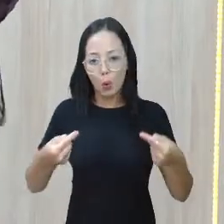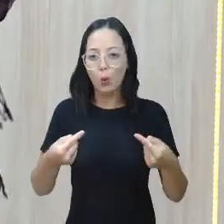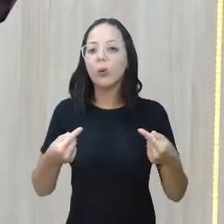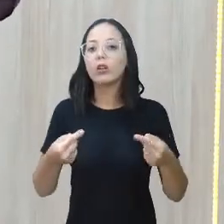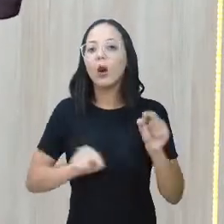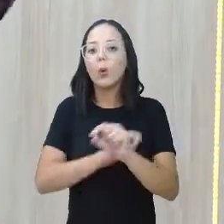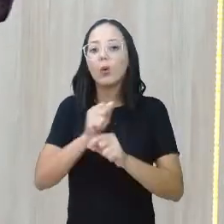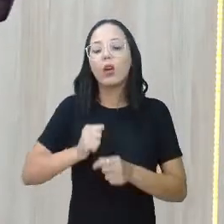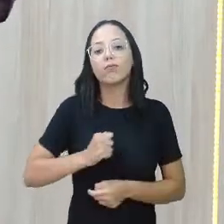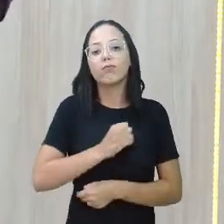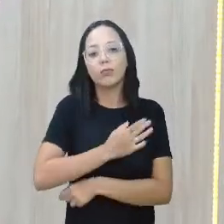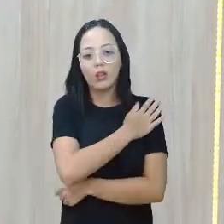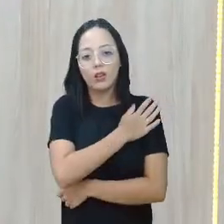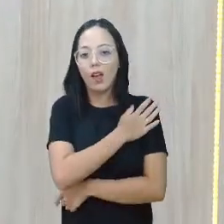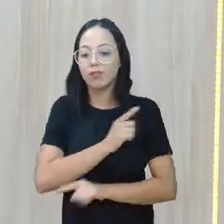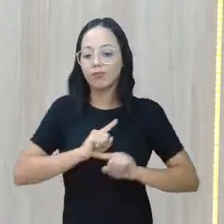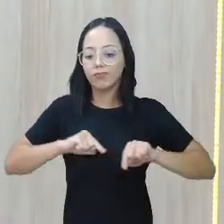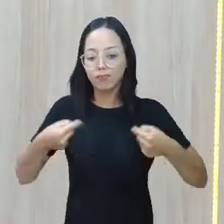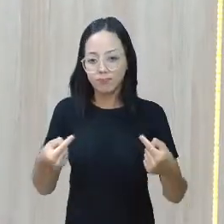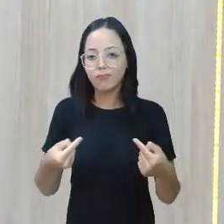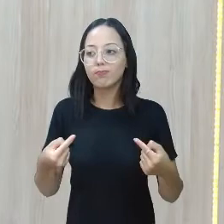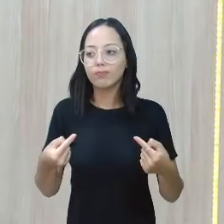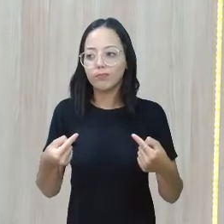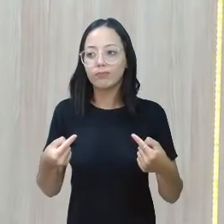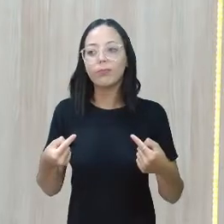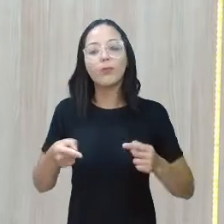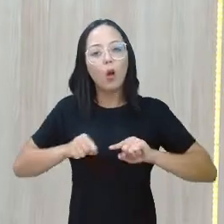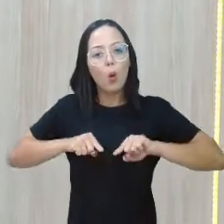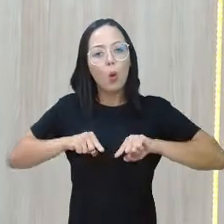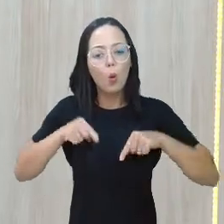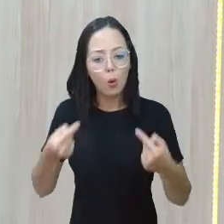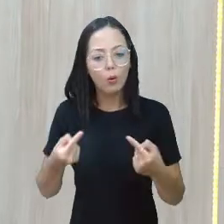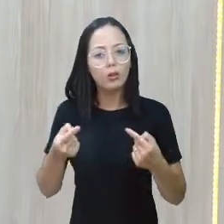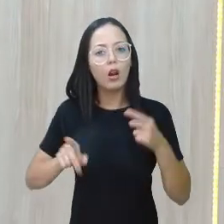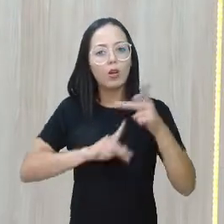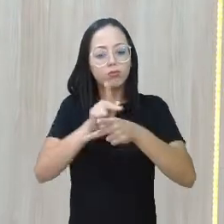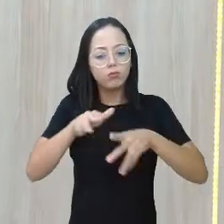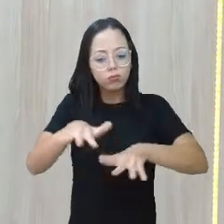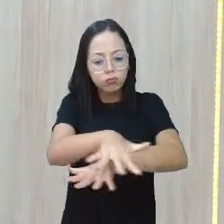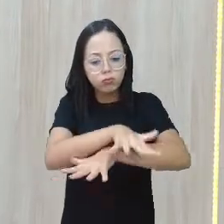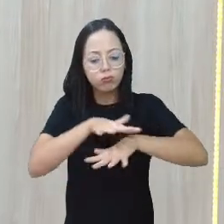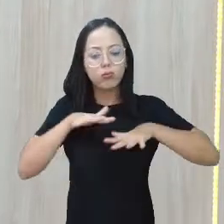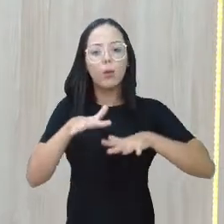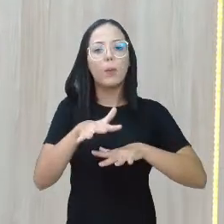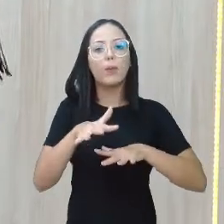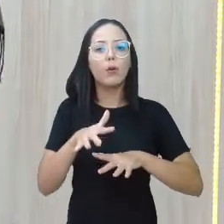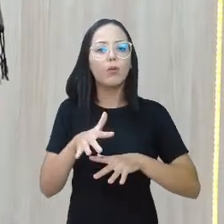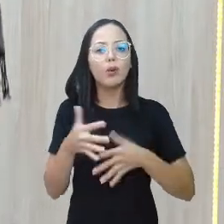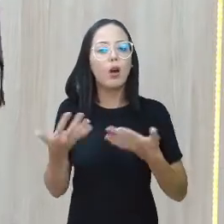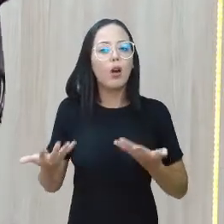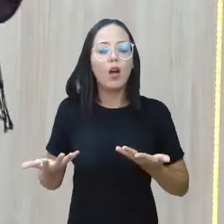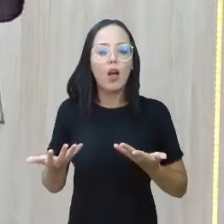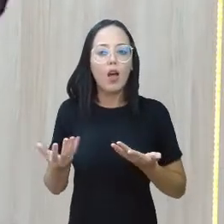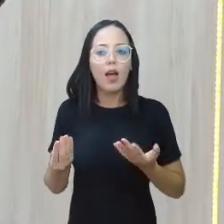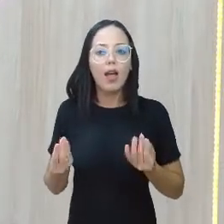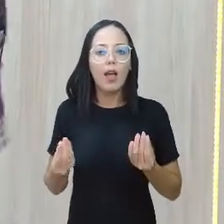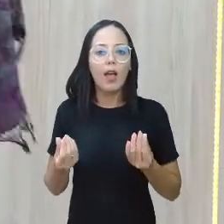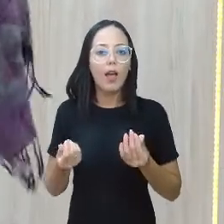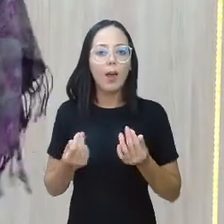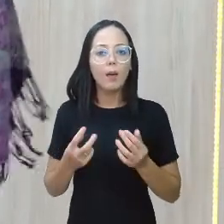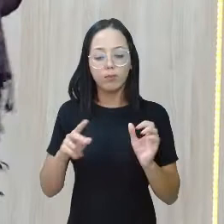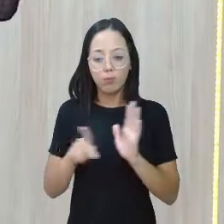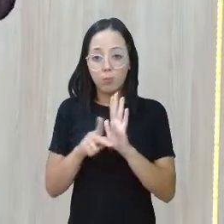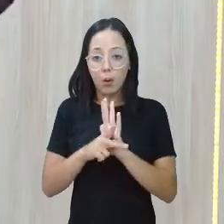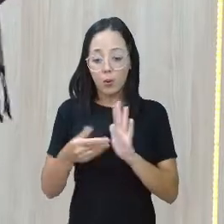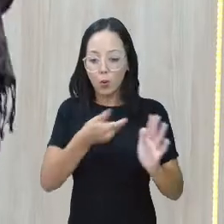os militares, contra aquele povo que estava, aquele